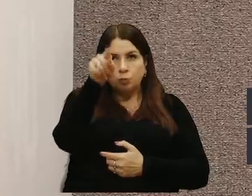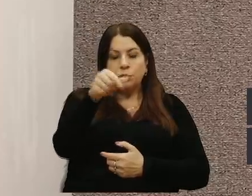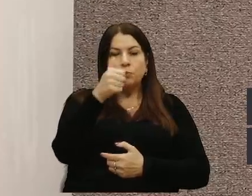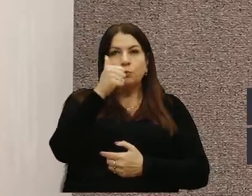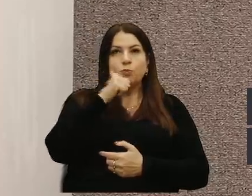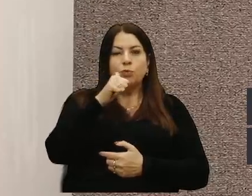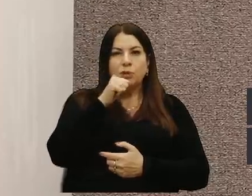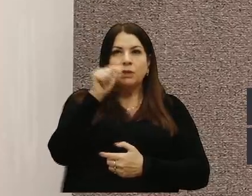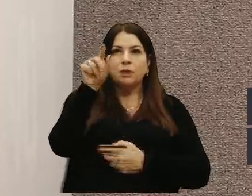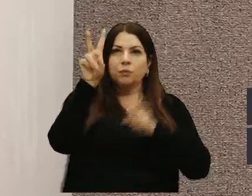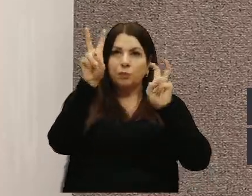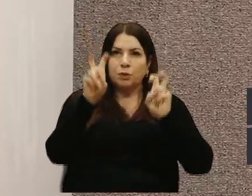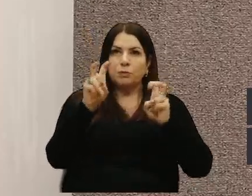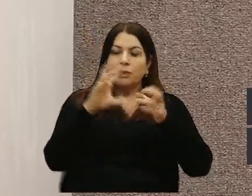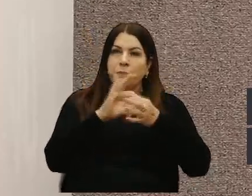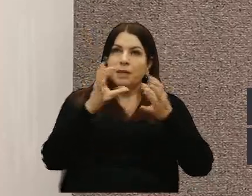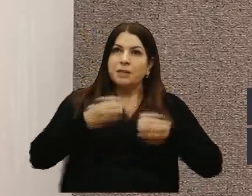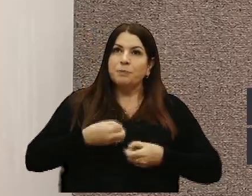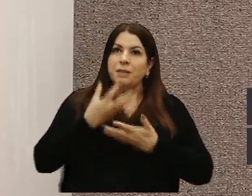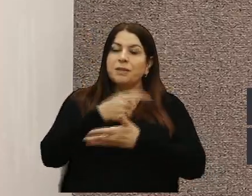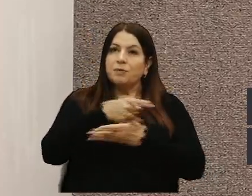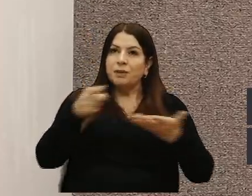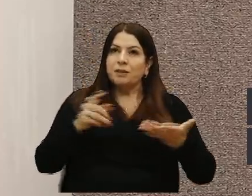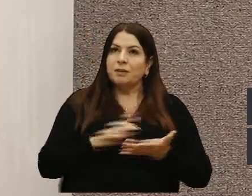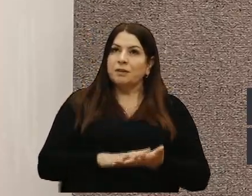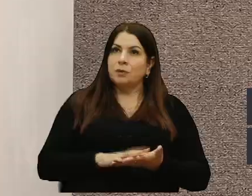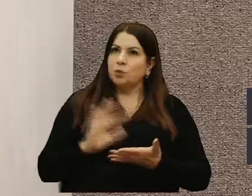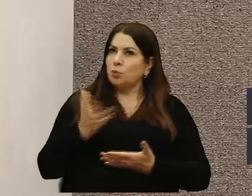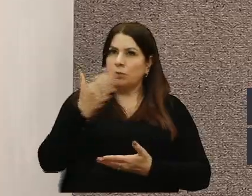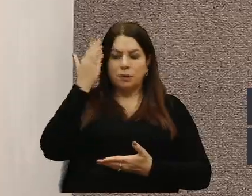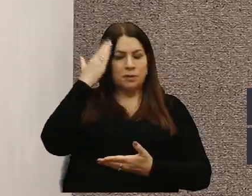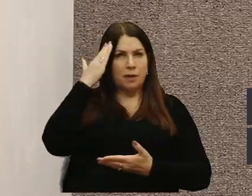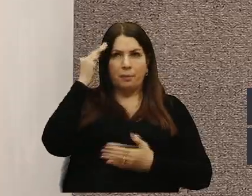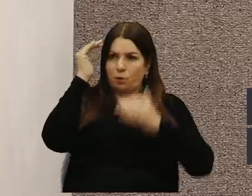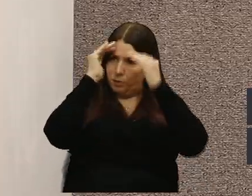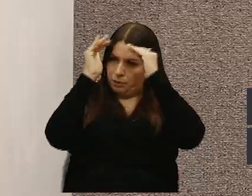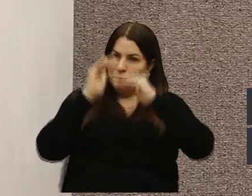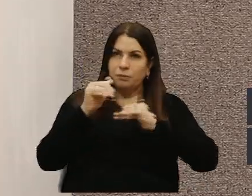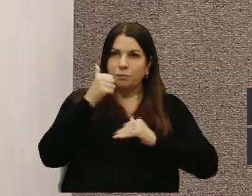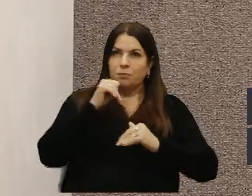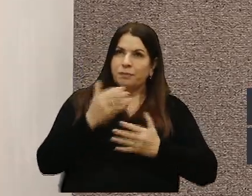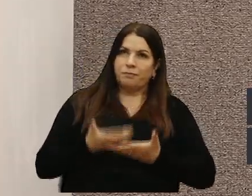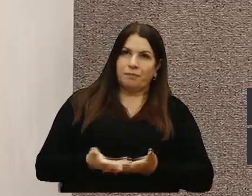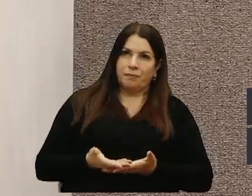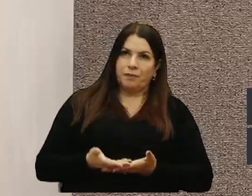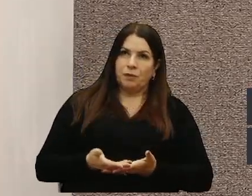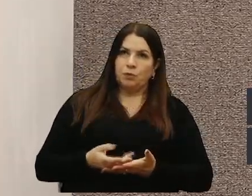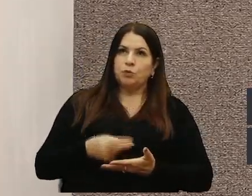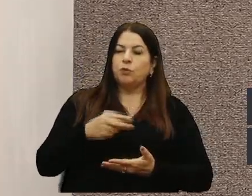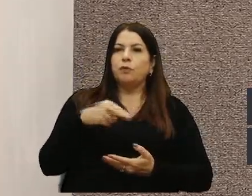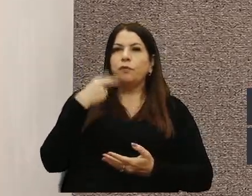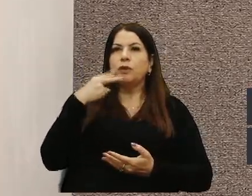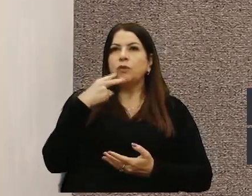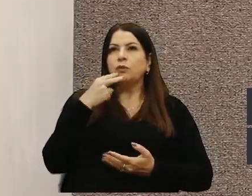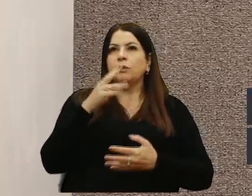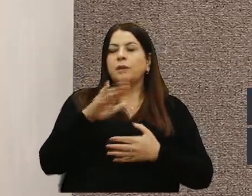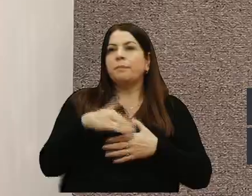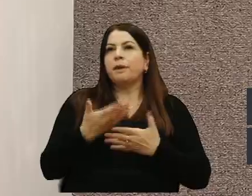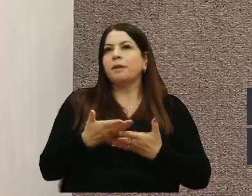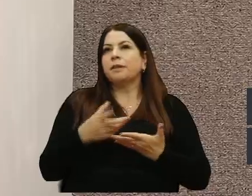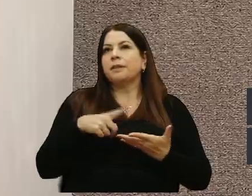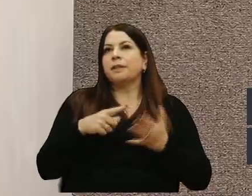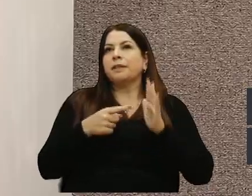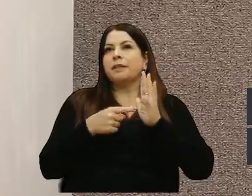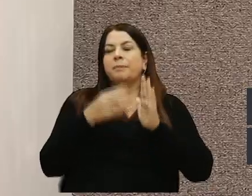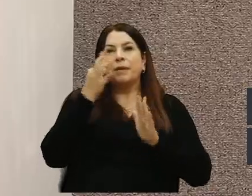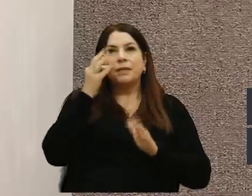mulher, trazer esse assunto sobre liberdade de expressão aqui dentro. Todo mundo sabe do profundo respeito que eu tenho pelas mulheres. Sou o vereador que possivelmente mais tenho a